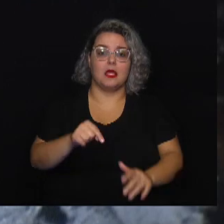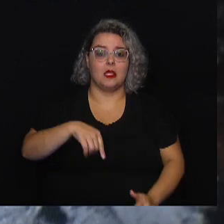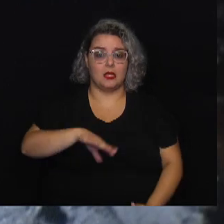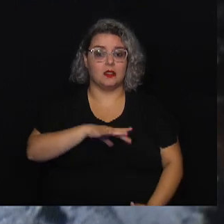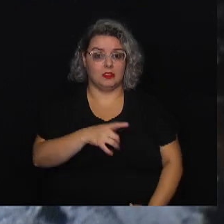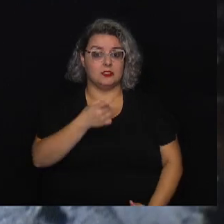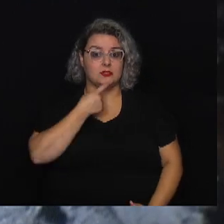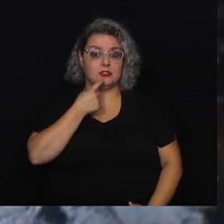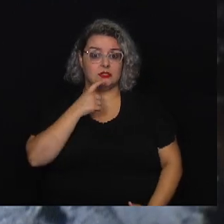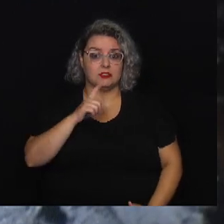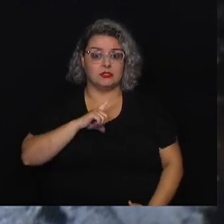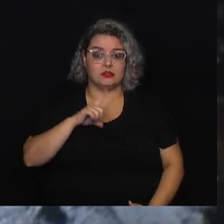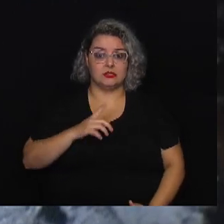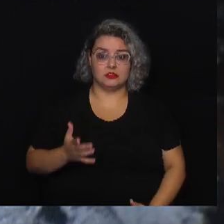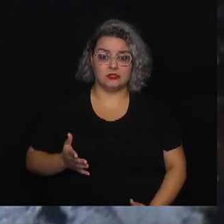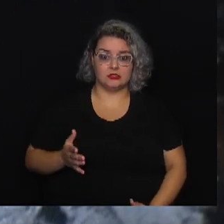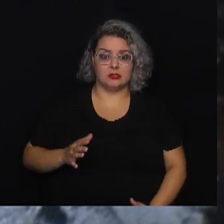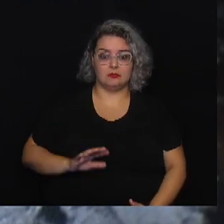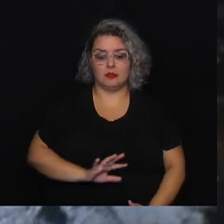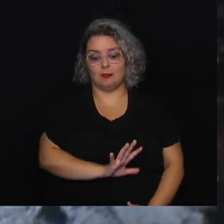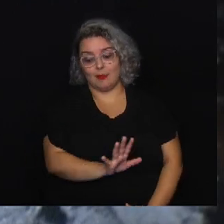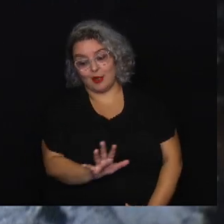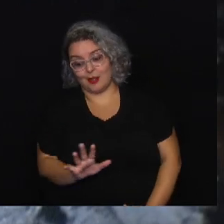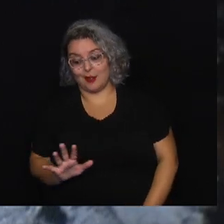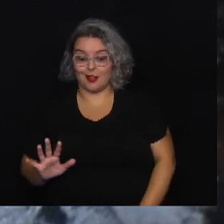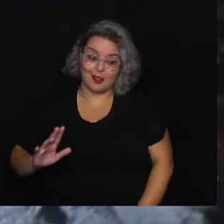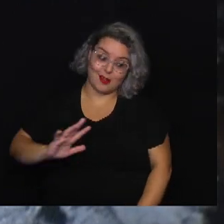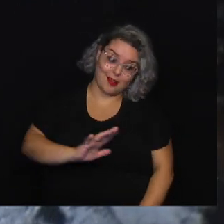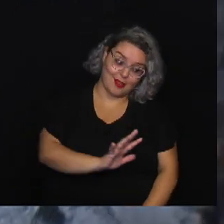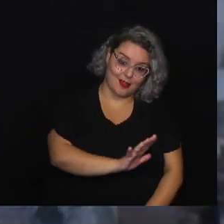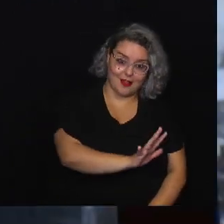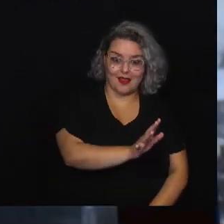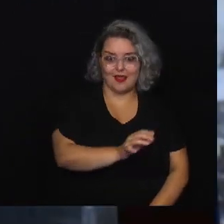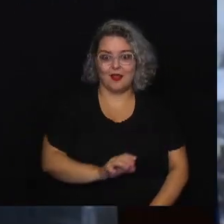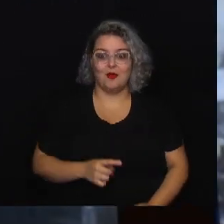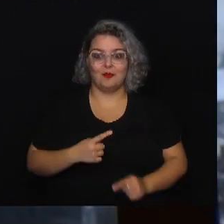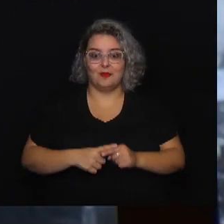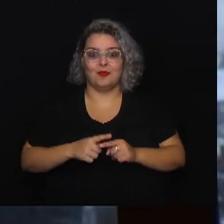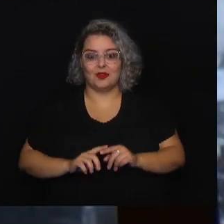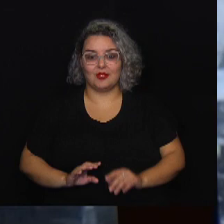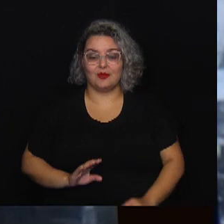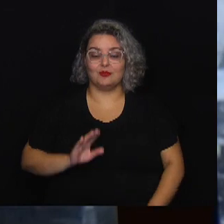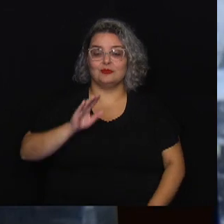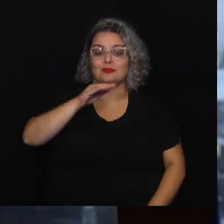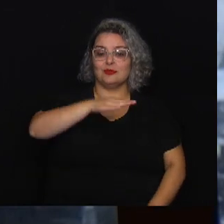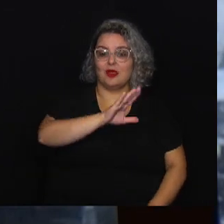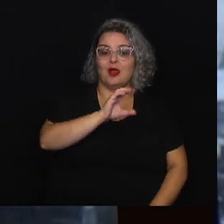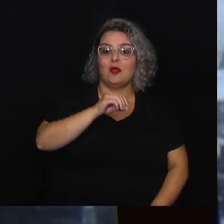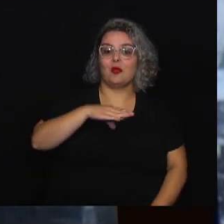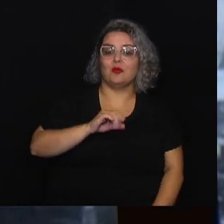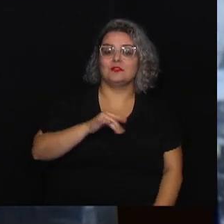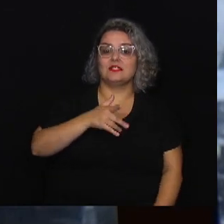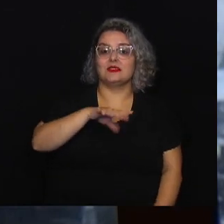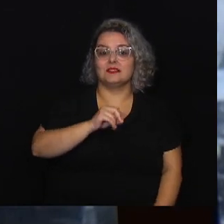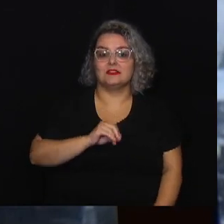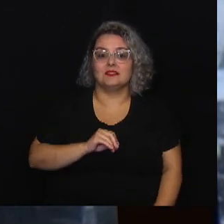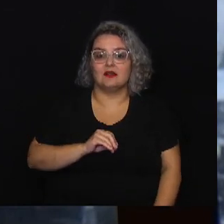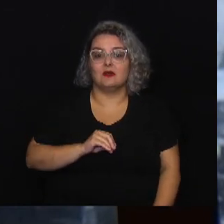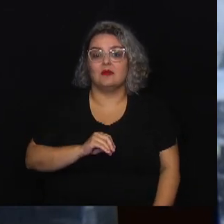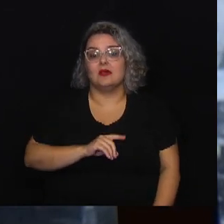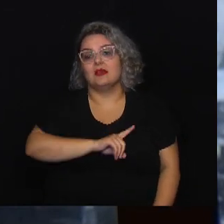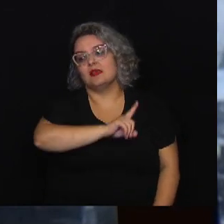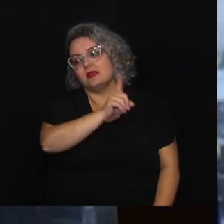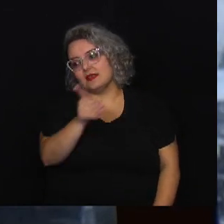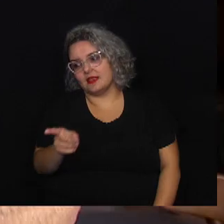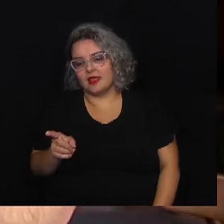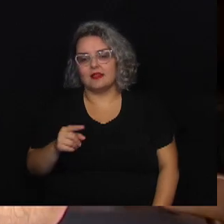época que desfilava em linha torta, porque ela subia a Conceição, o desfile subia a Conceição e entrava na